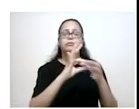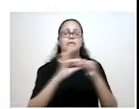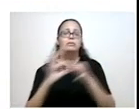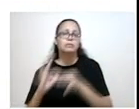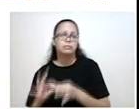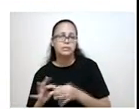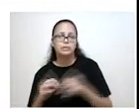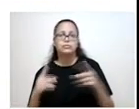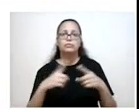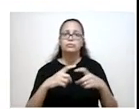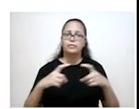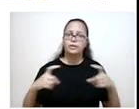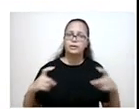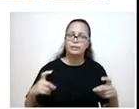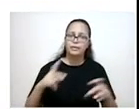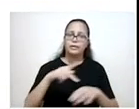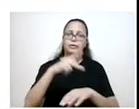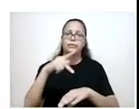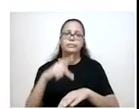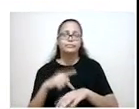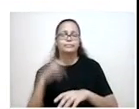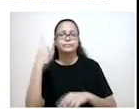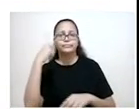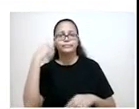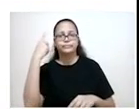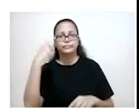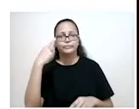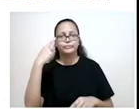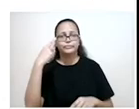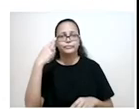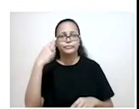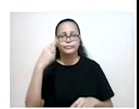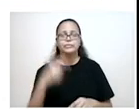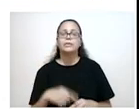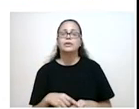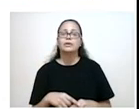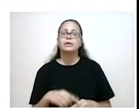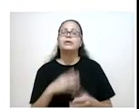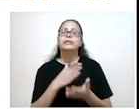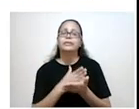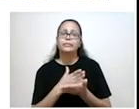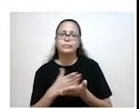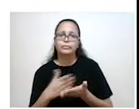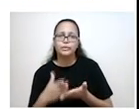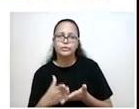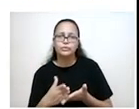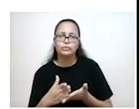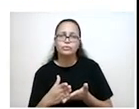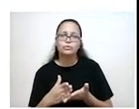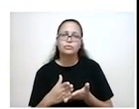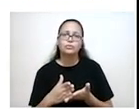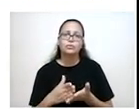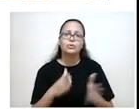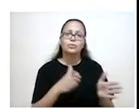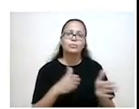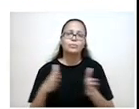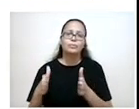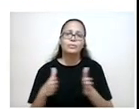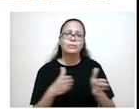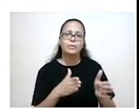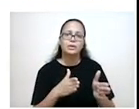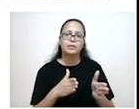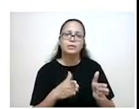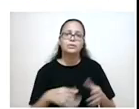Civil Espanhola, que acabou levando ao início de uma ditadura, que ficou conhecido como período